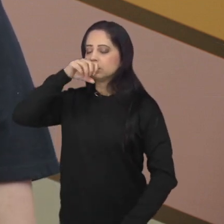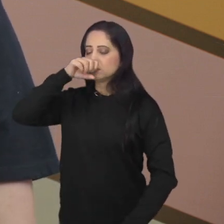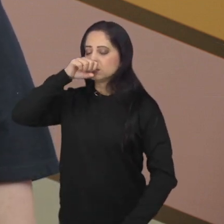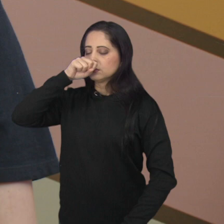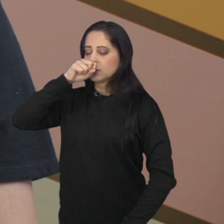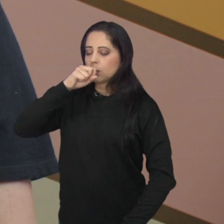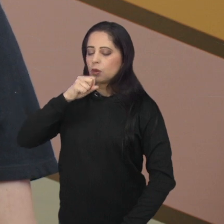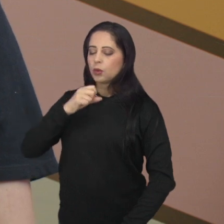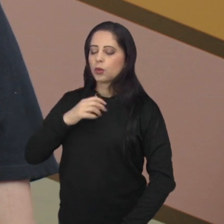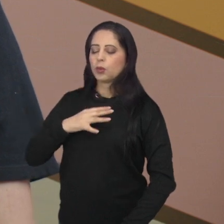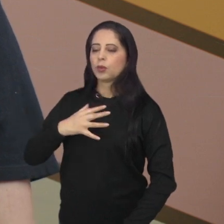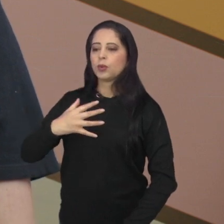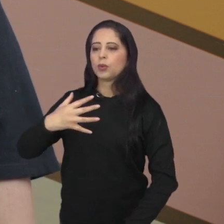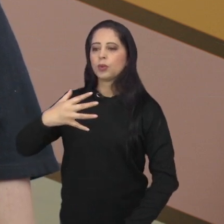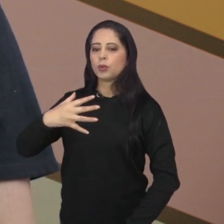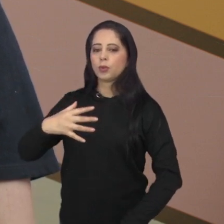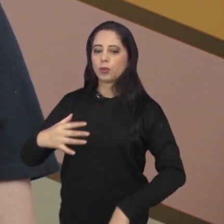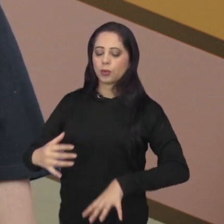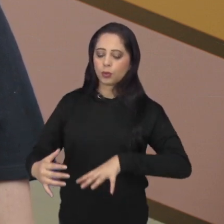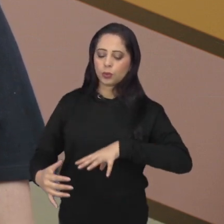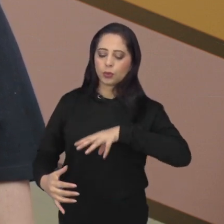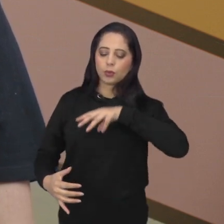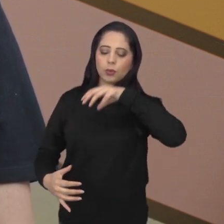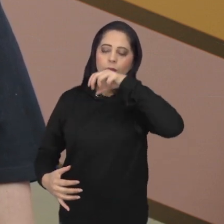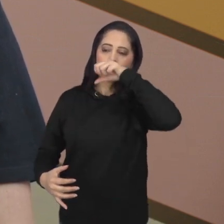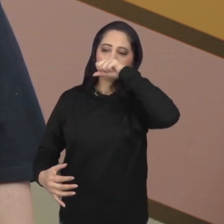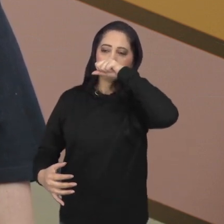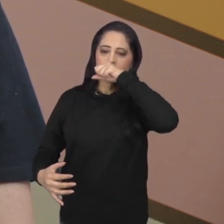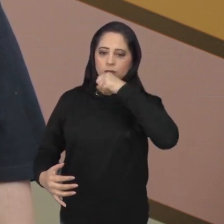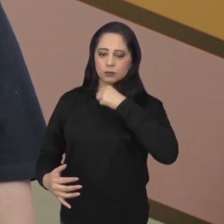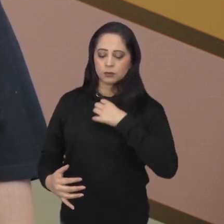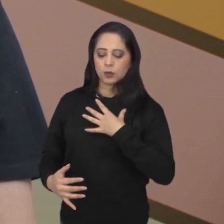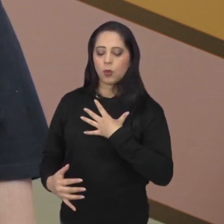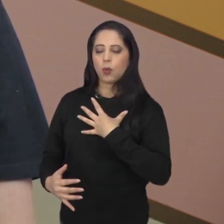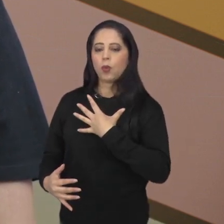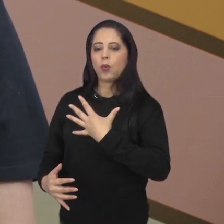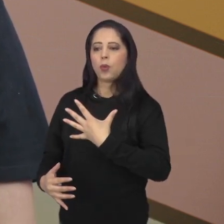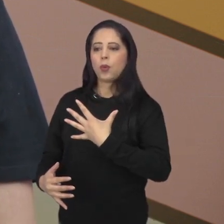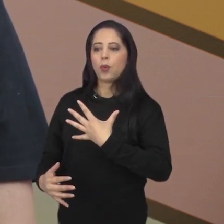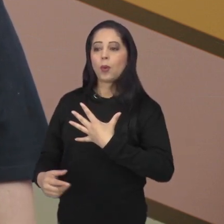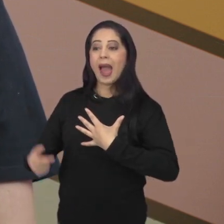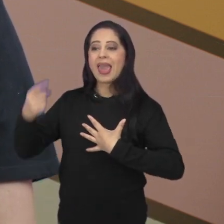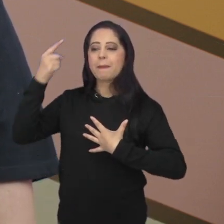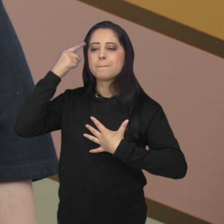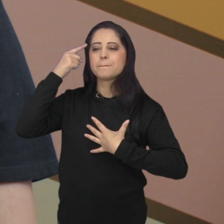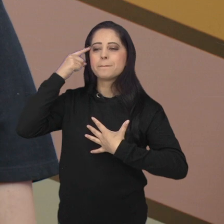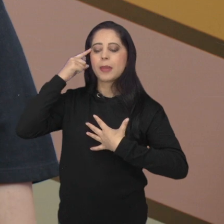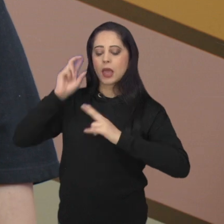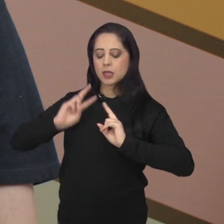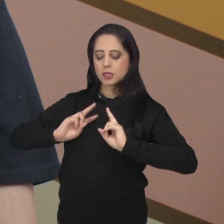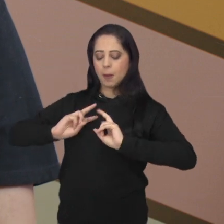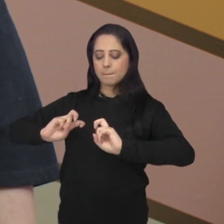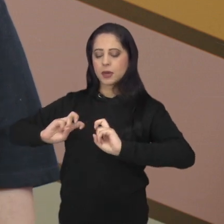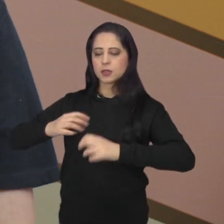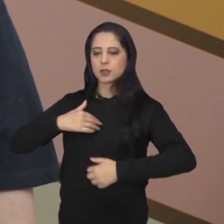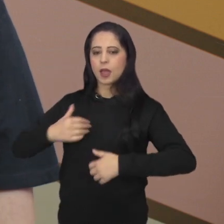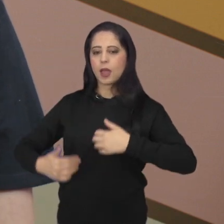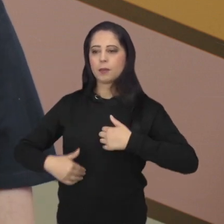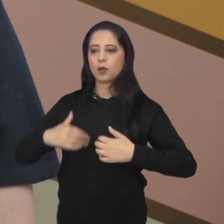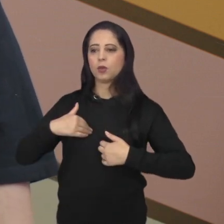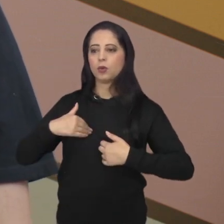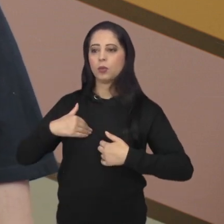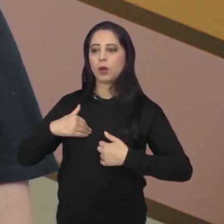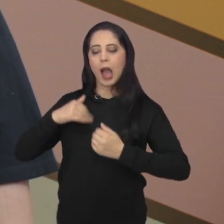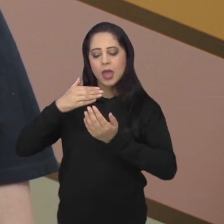respirando, colocando atenção nas sensações do corpo e depois aí eu estou pronto